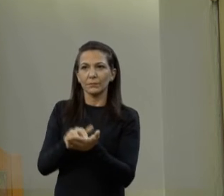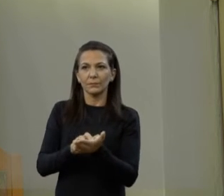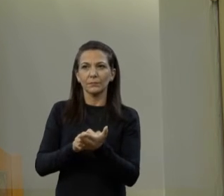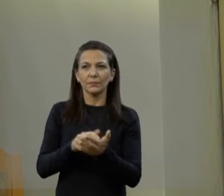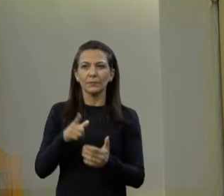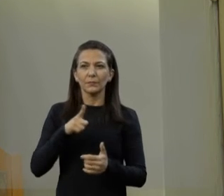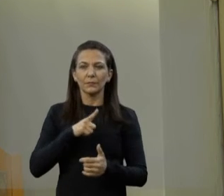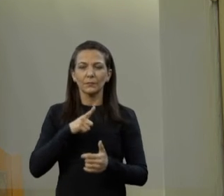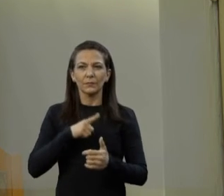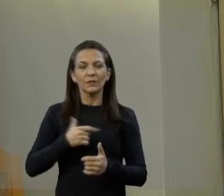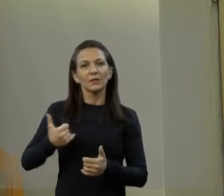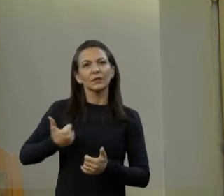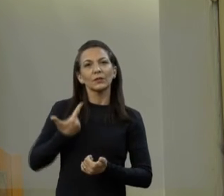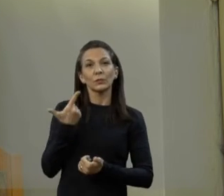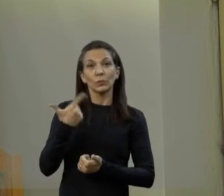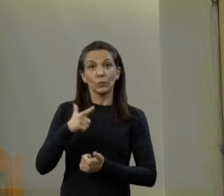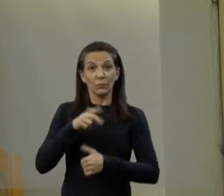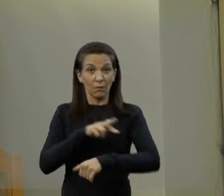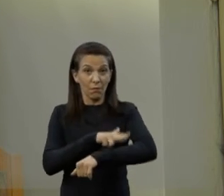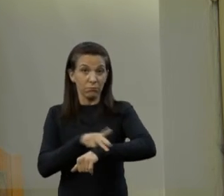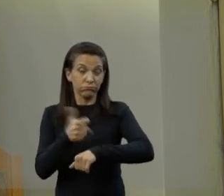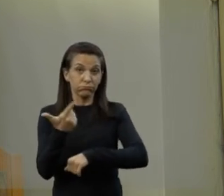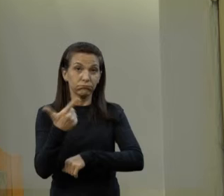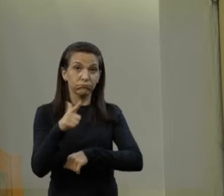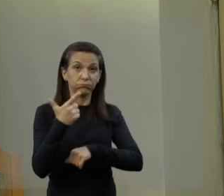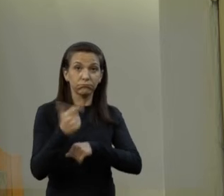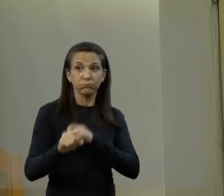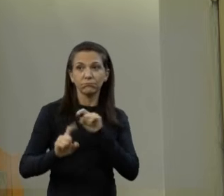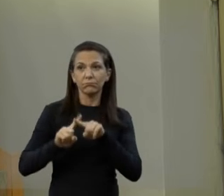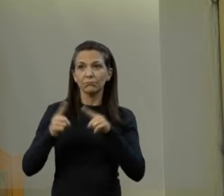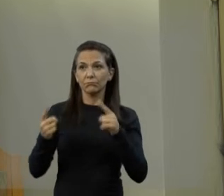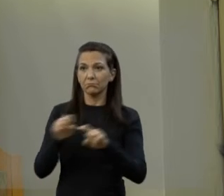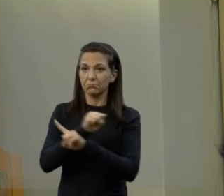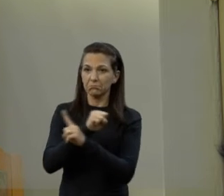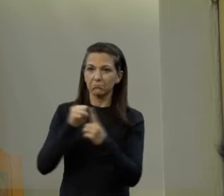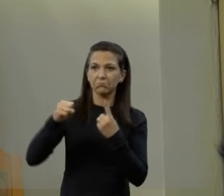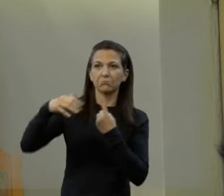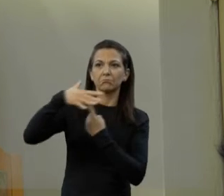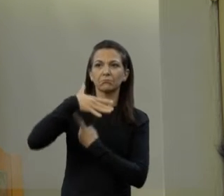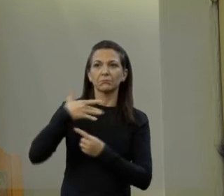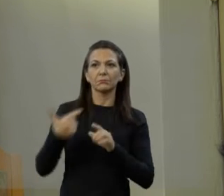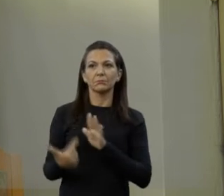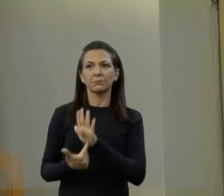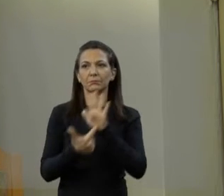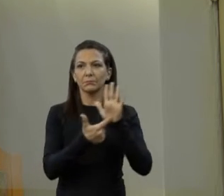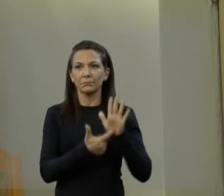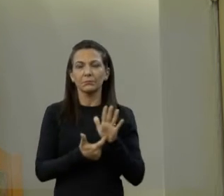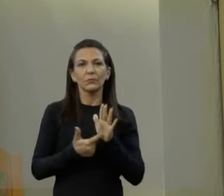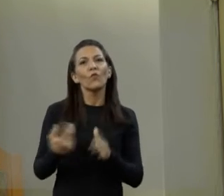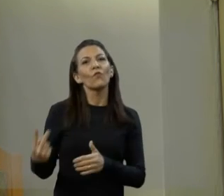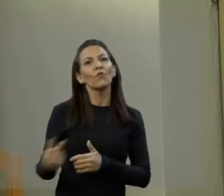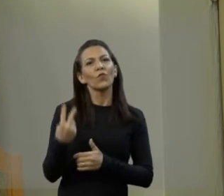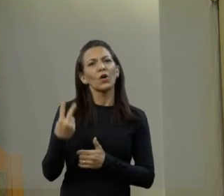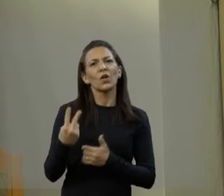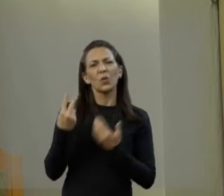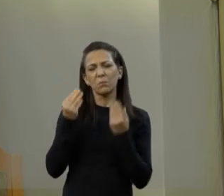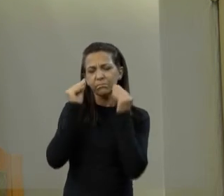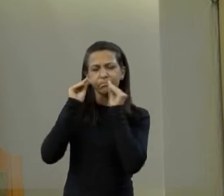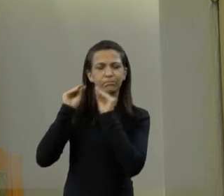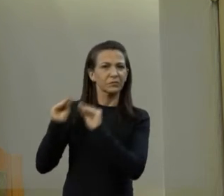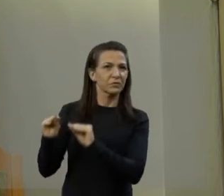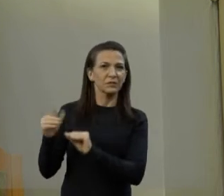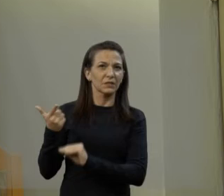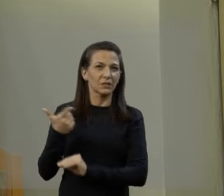probabilidade sobre racismo e depois verdade pra gente não dá valor